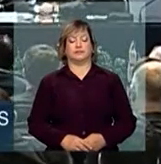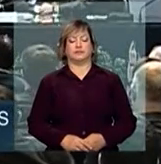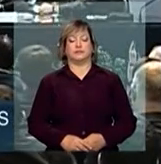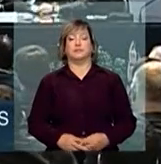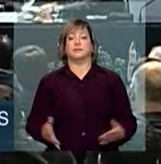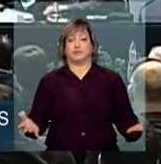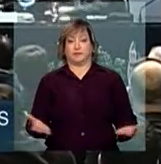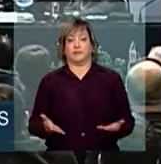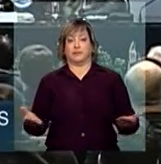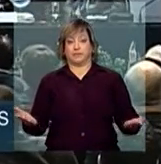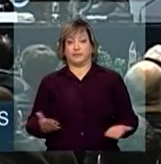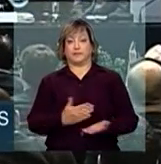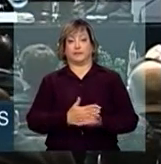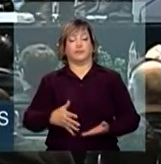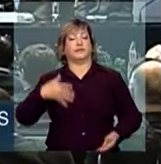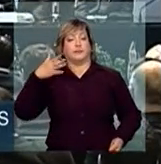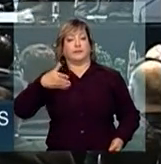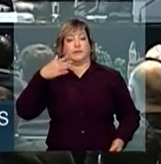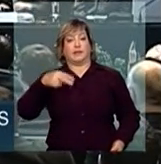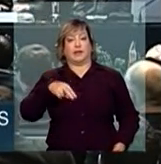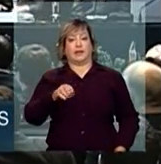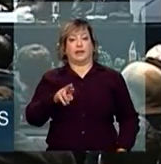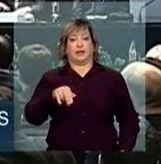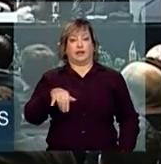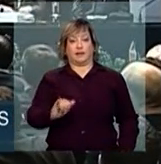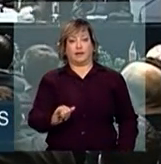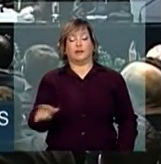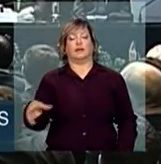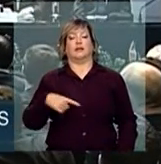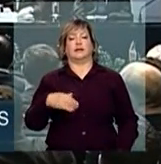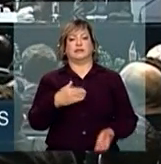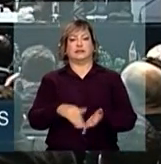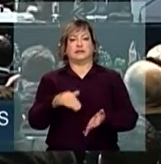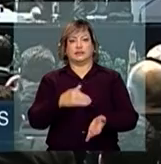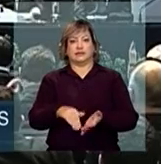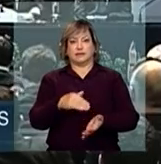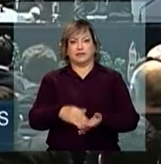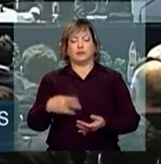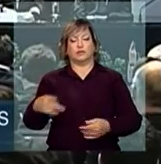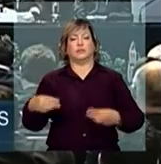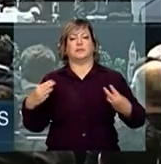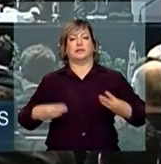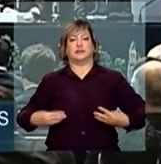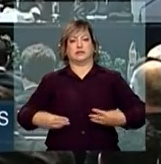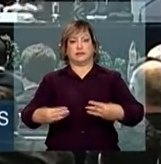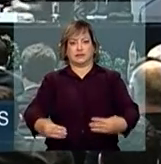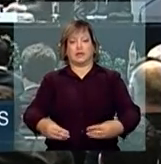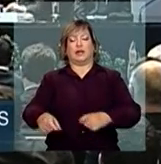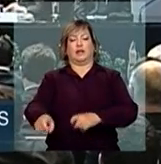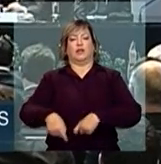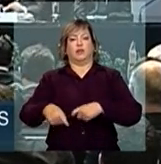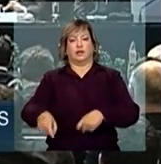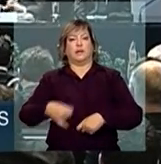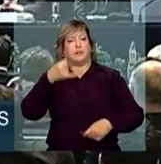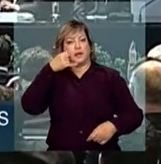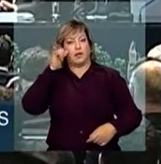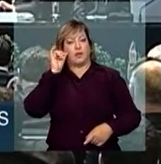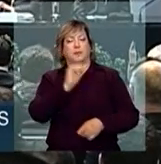Passamos a palavra ao senhor Nery Geller, secretário de Política Agrícola do Ministério da Agricultura, Pecuária e